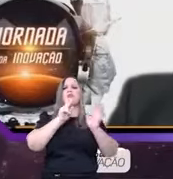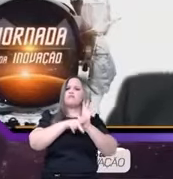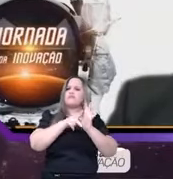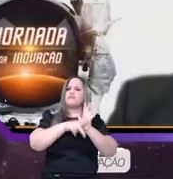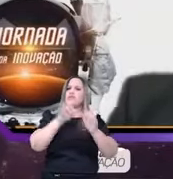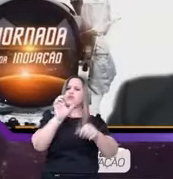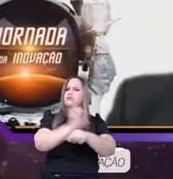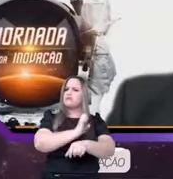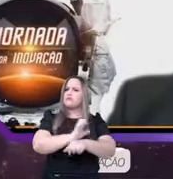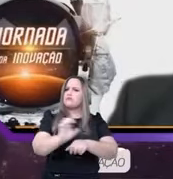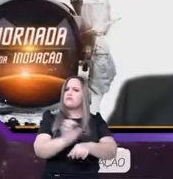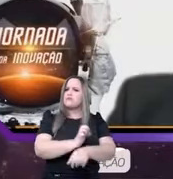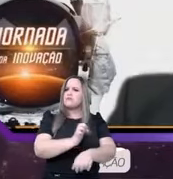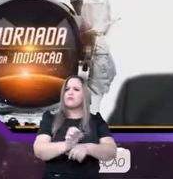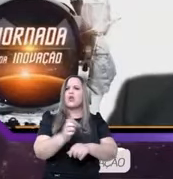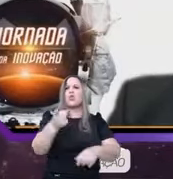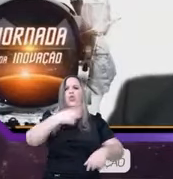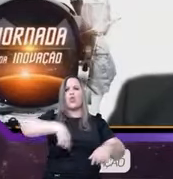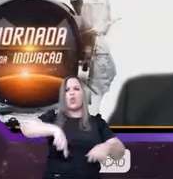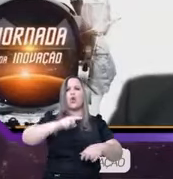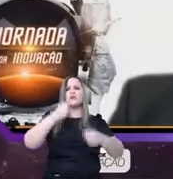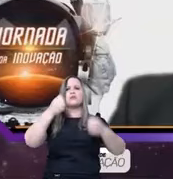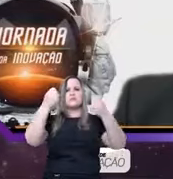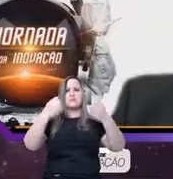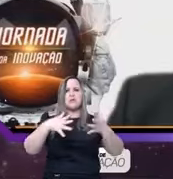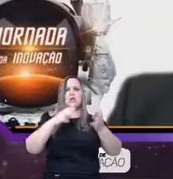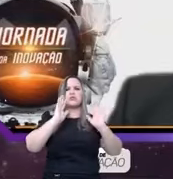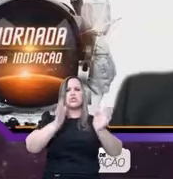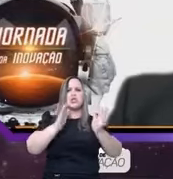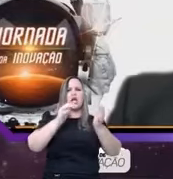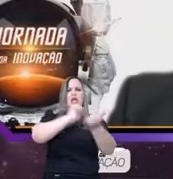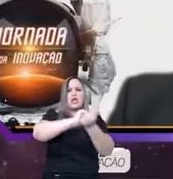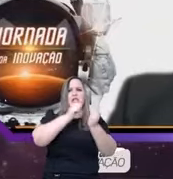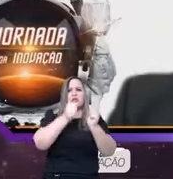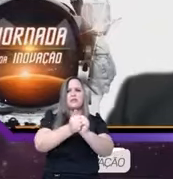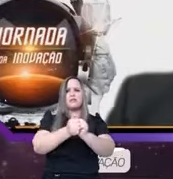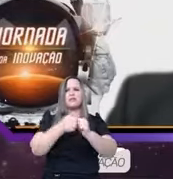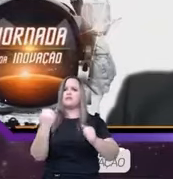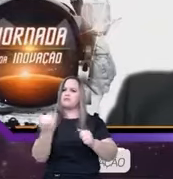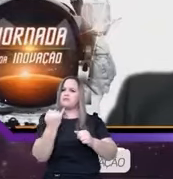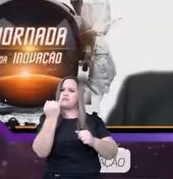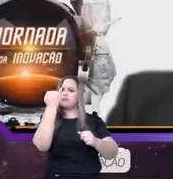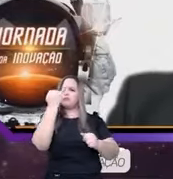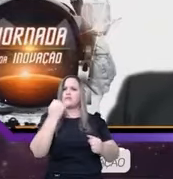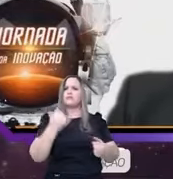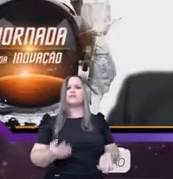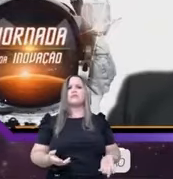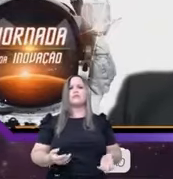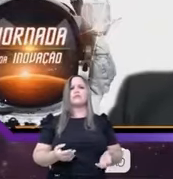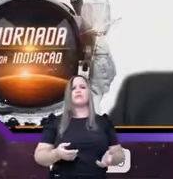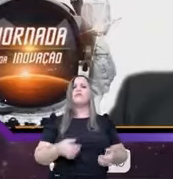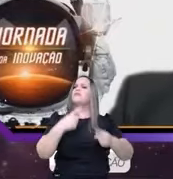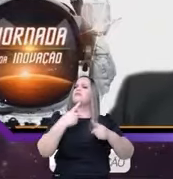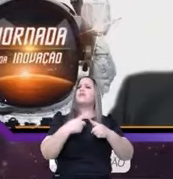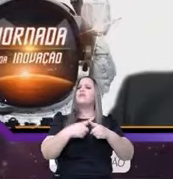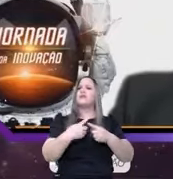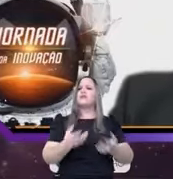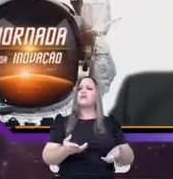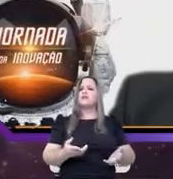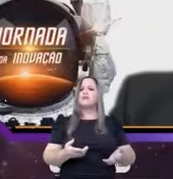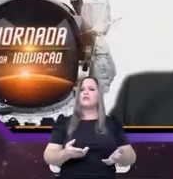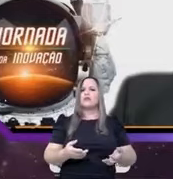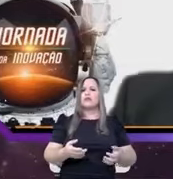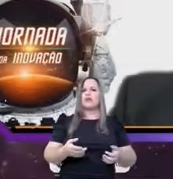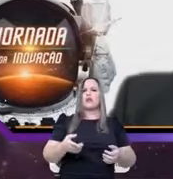de, nós chamamos adaptativo, mas é uma conceituação de ágil. Por quê? Porque o planejamento